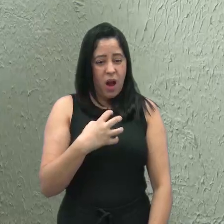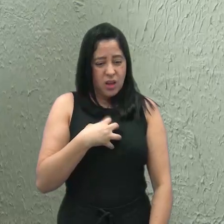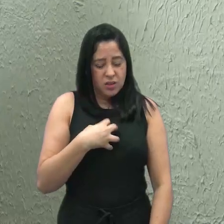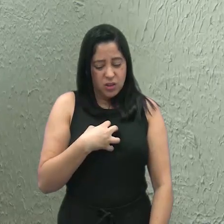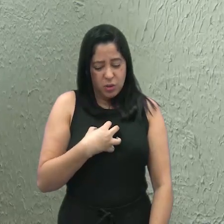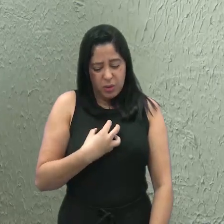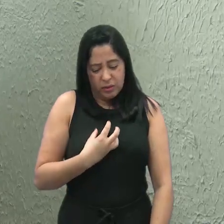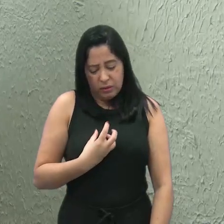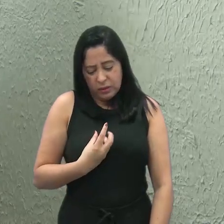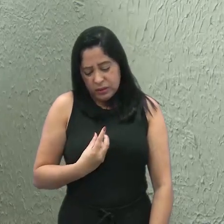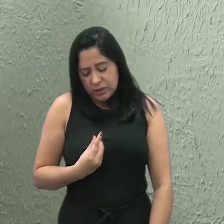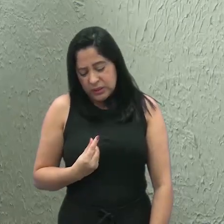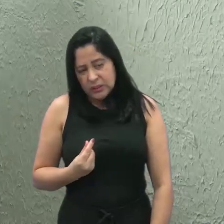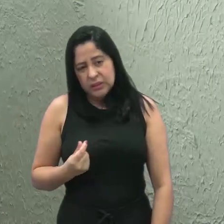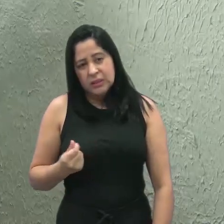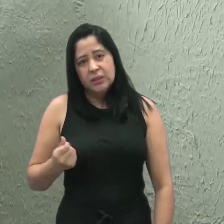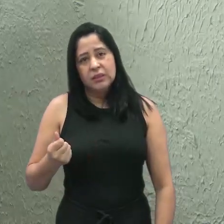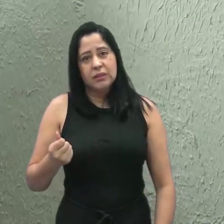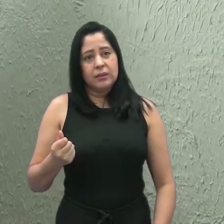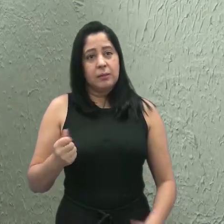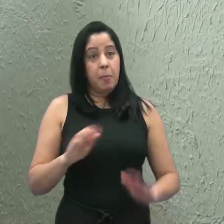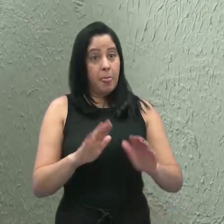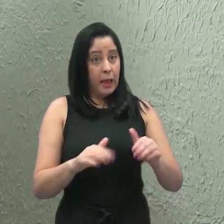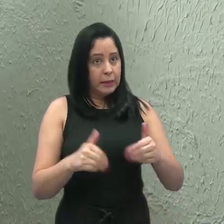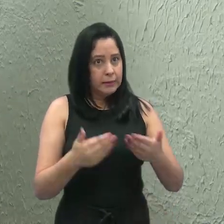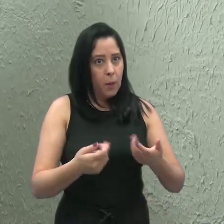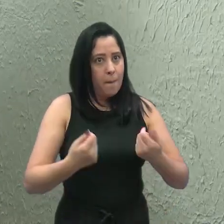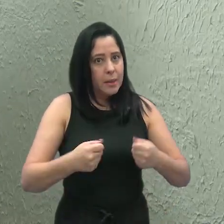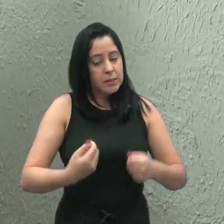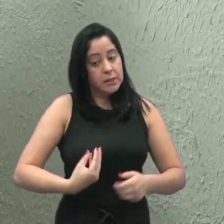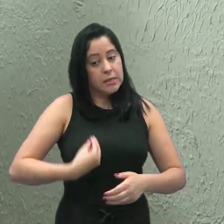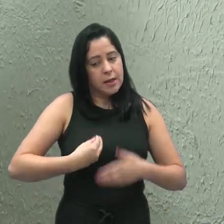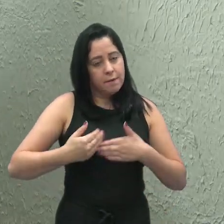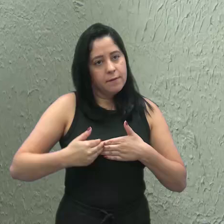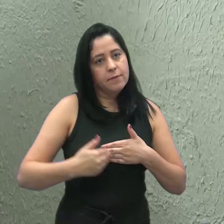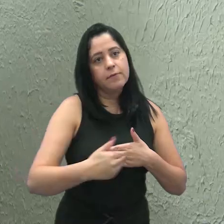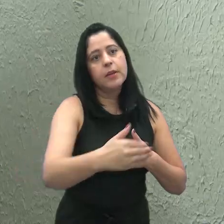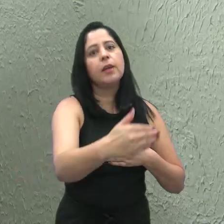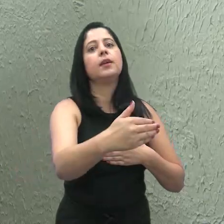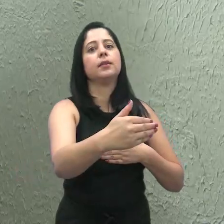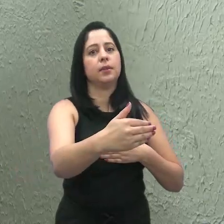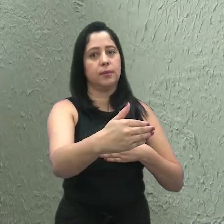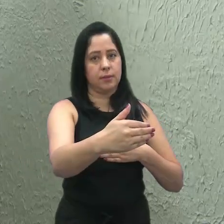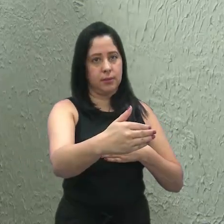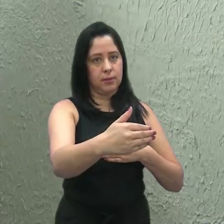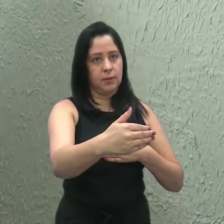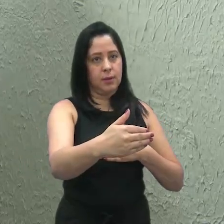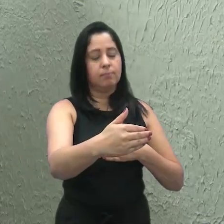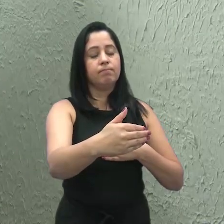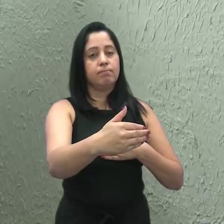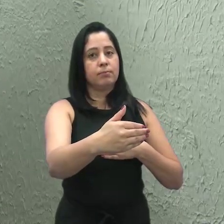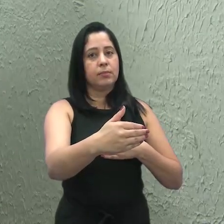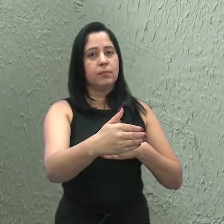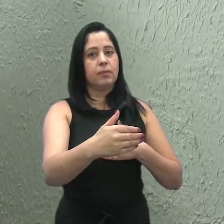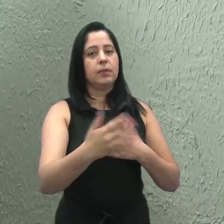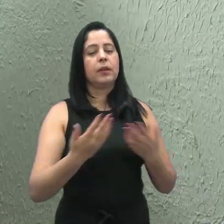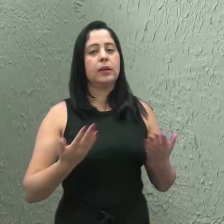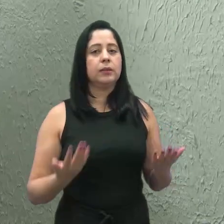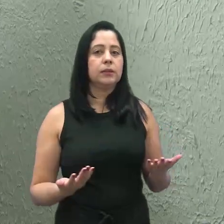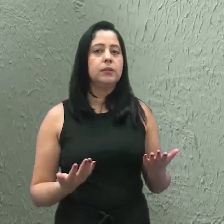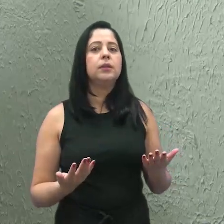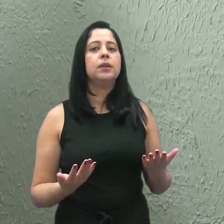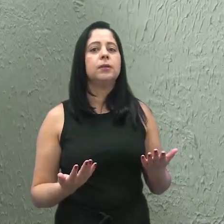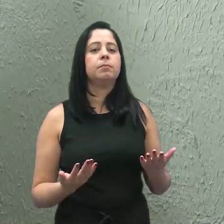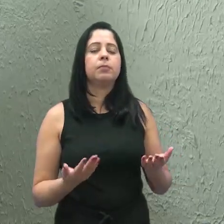renascer novamente. Porque aquela pessoa da data onde meu ente querido morreu, ela não vai existir mais. Aí é uma nova pessoa. O